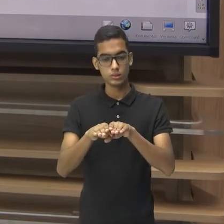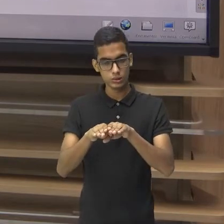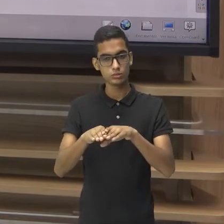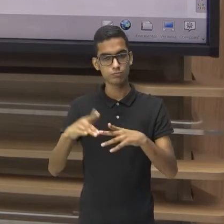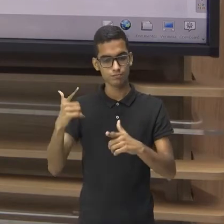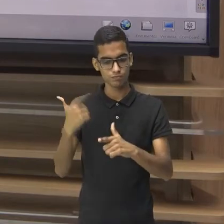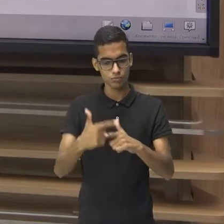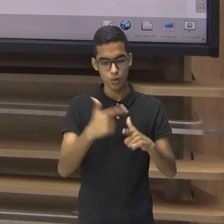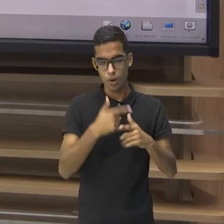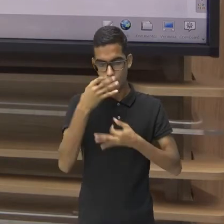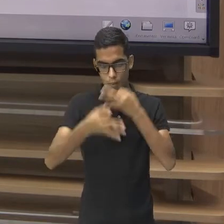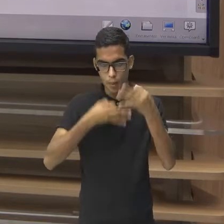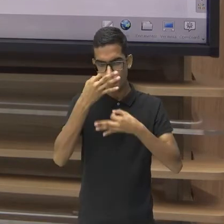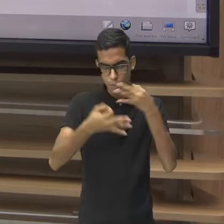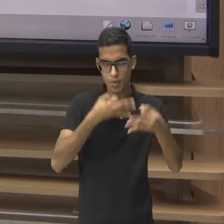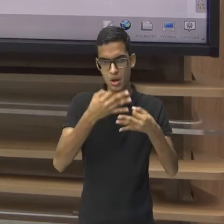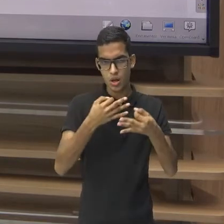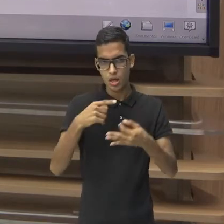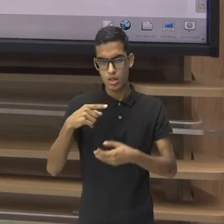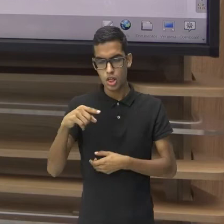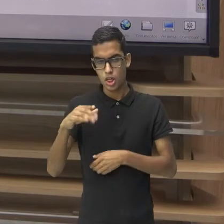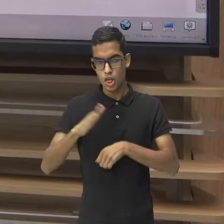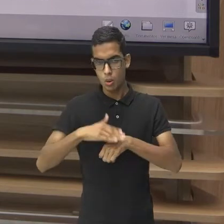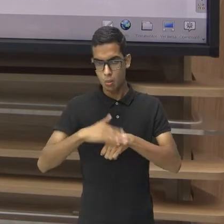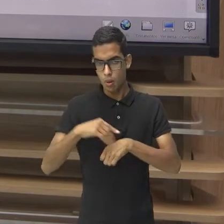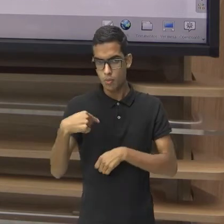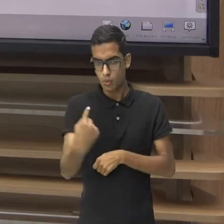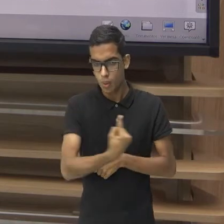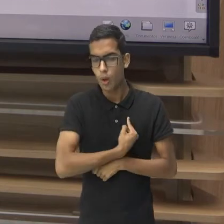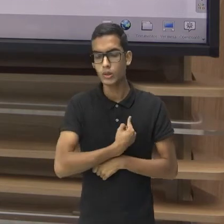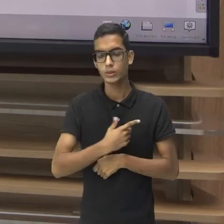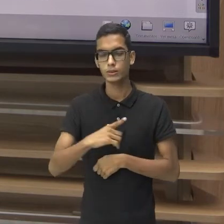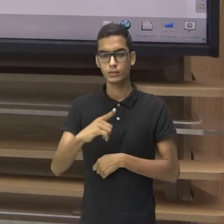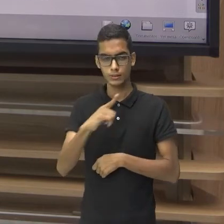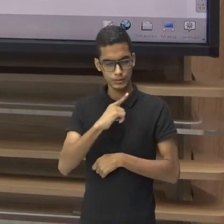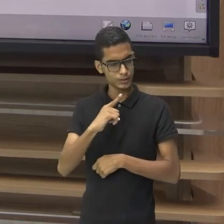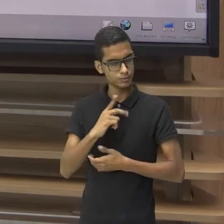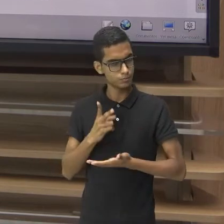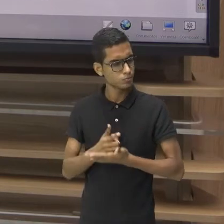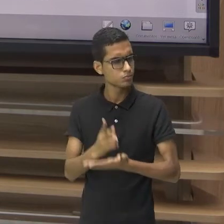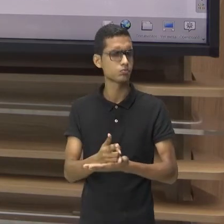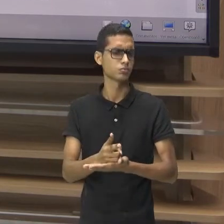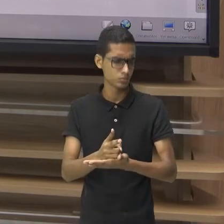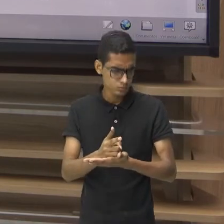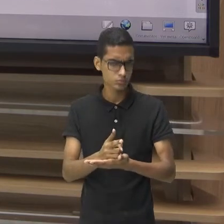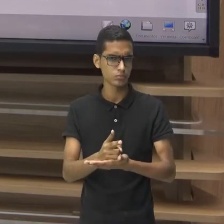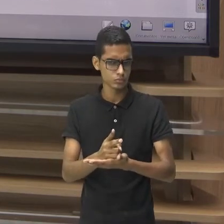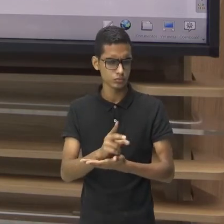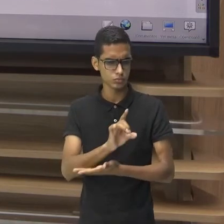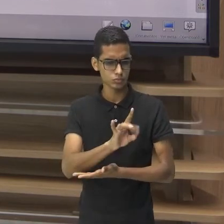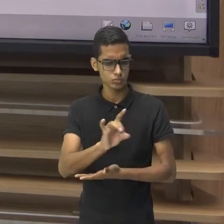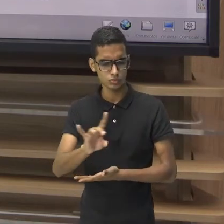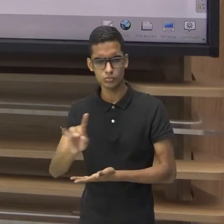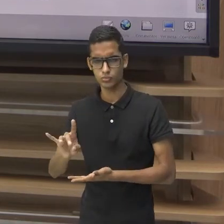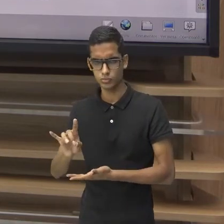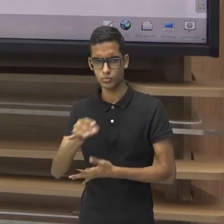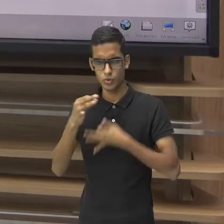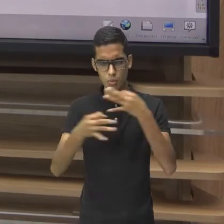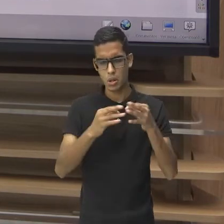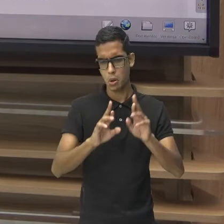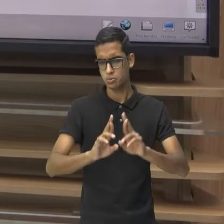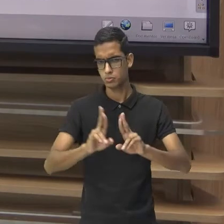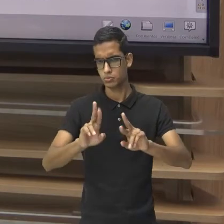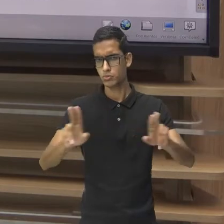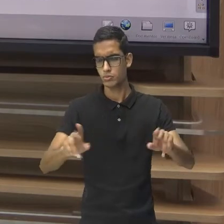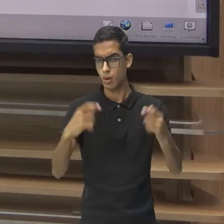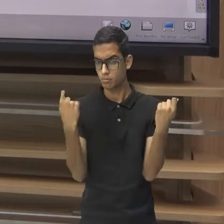crítico permaneça. É isso que Bourdieu vai tentar nos dizer quando ele fala de prática social. Mas